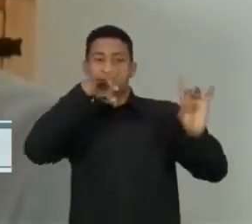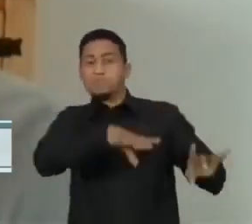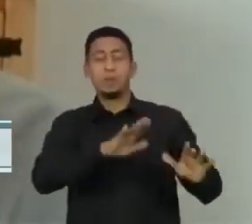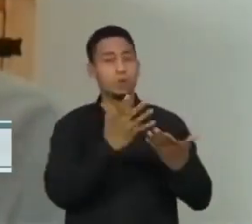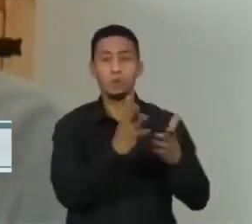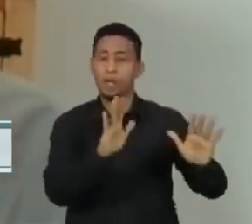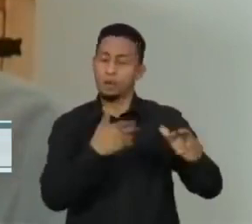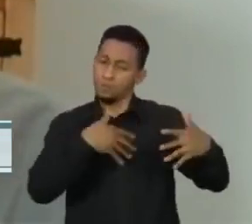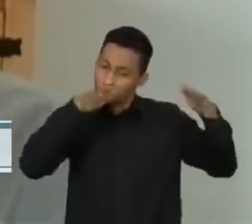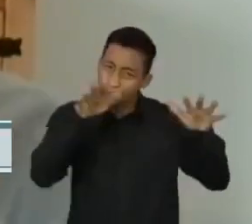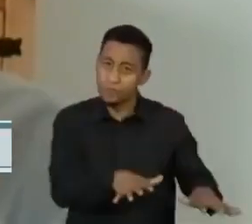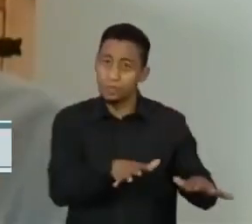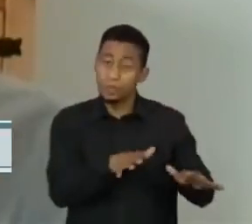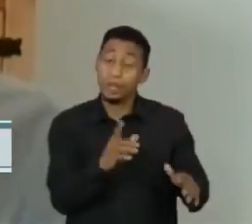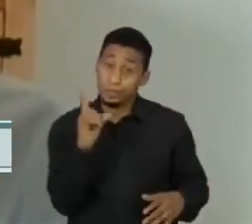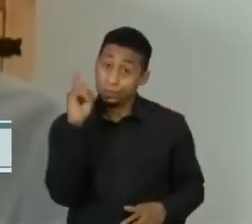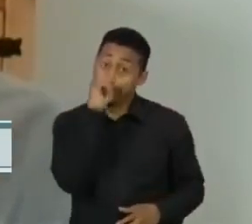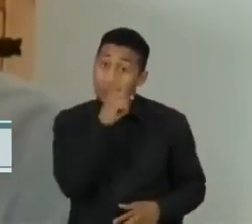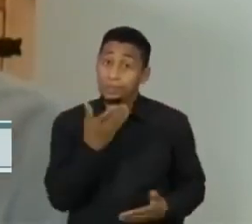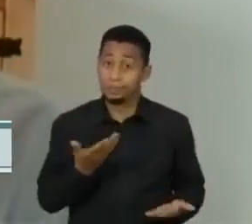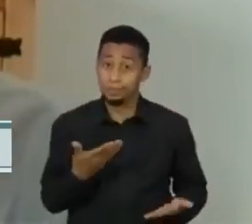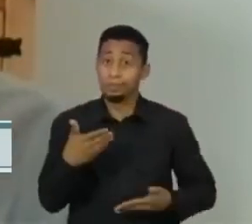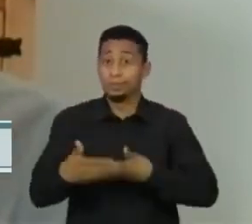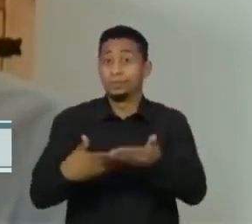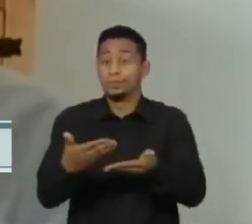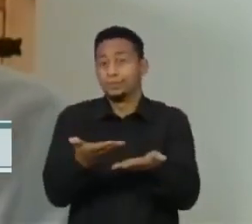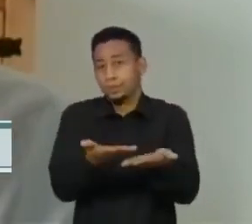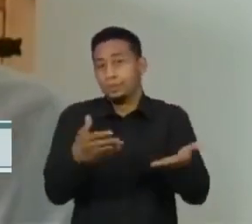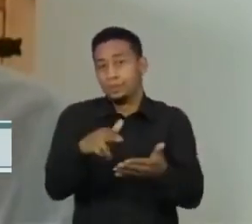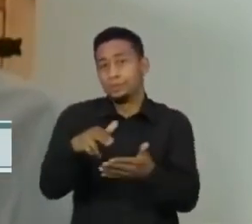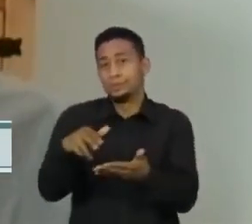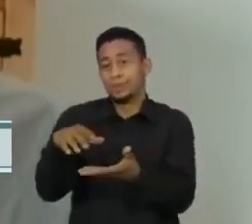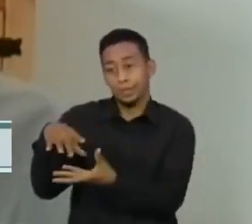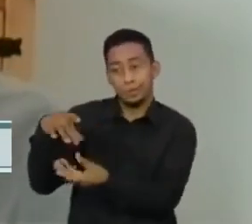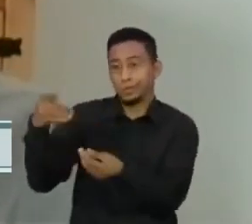fácil conviver com uma peça dessa em meio à nossa democracia, ou suposta democracia.